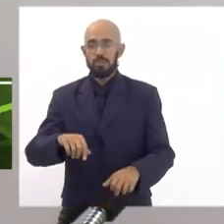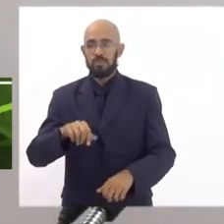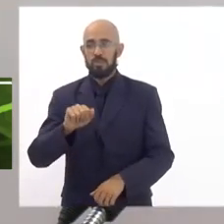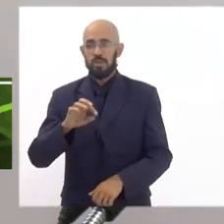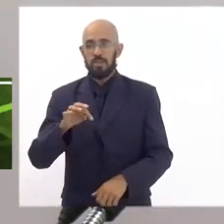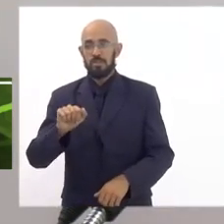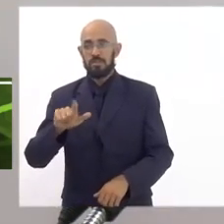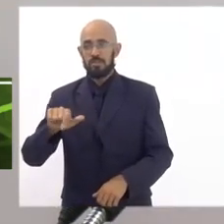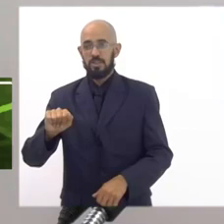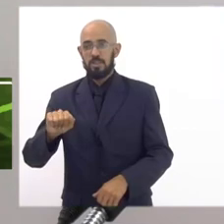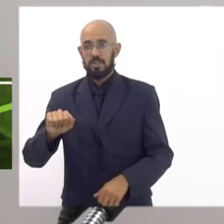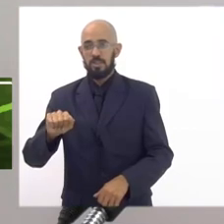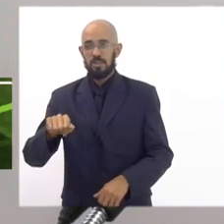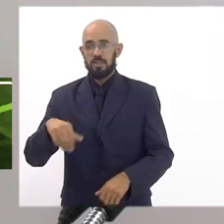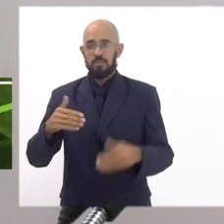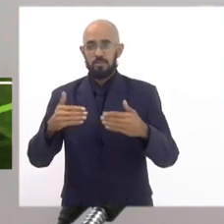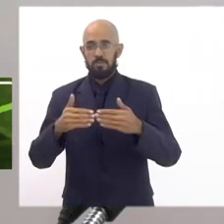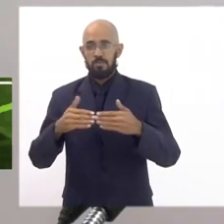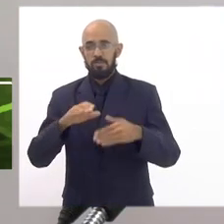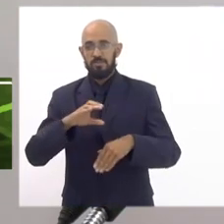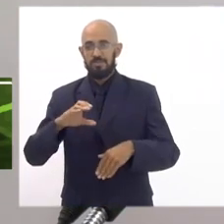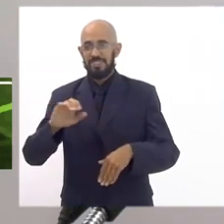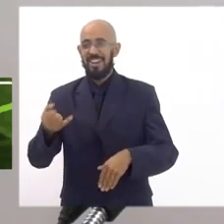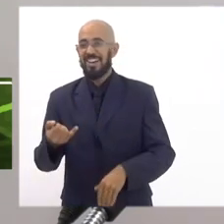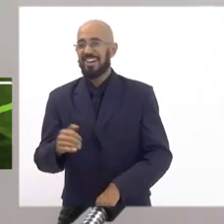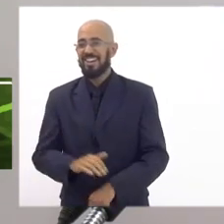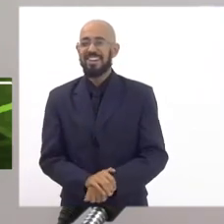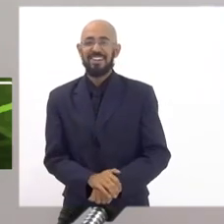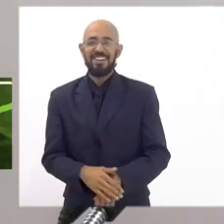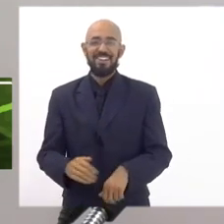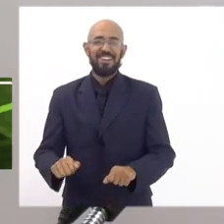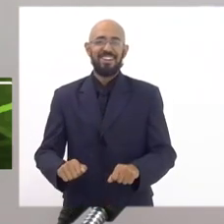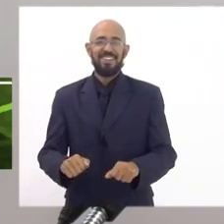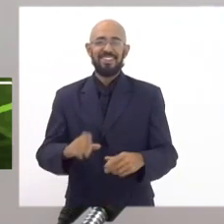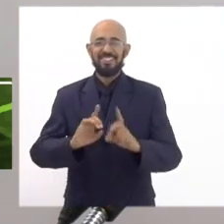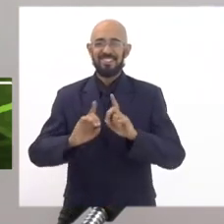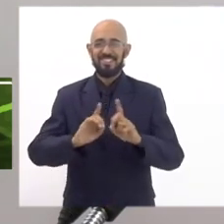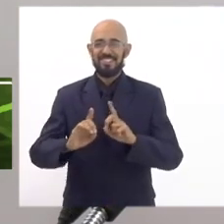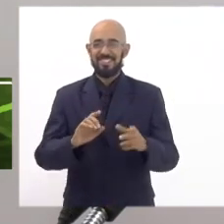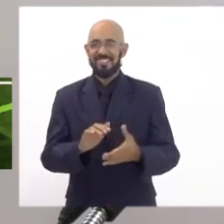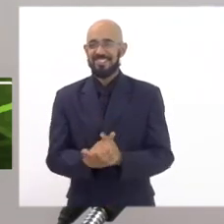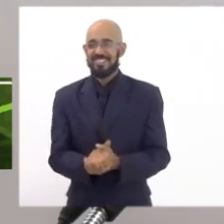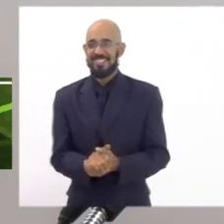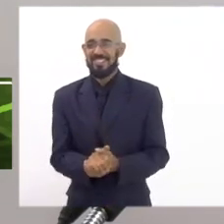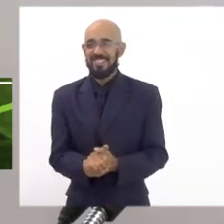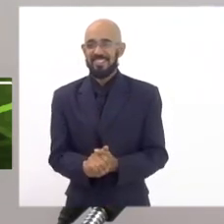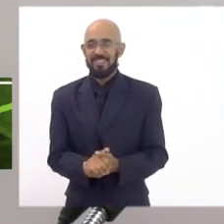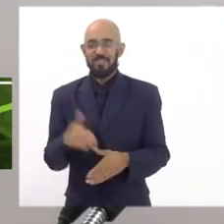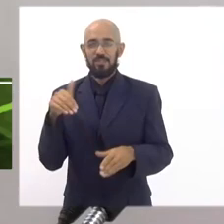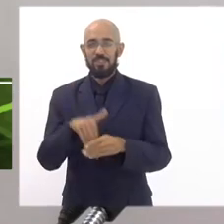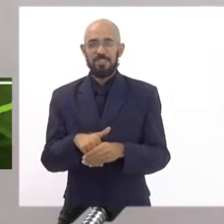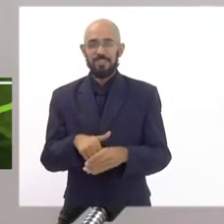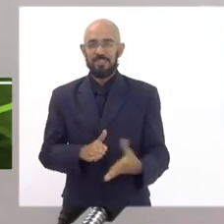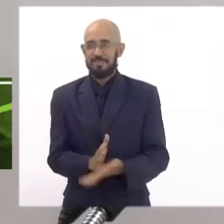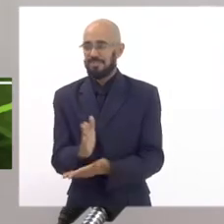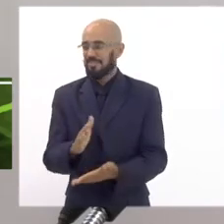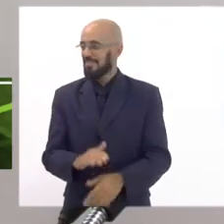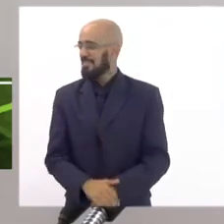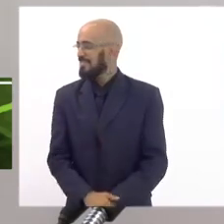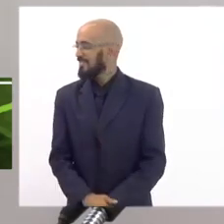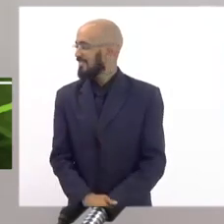parecer pela juridicidade. Imagino que não tenha. Em discussão, em votação, aprovado.